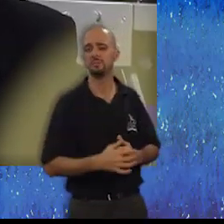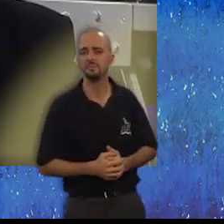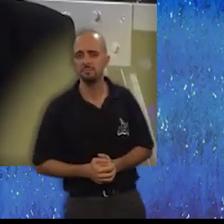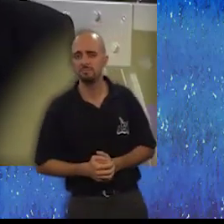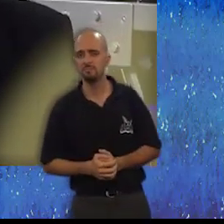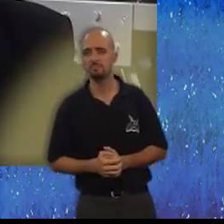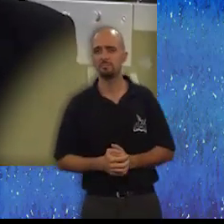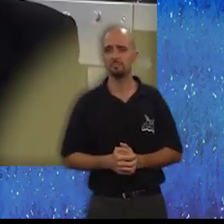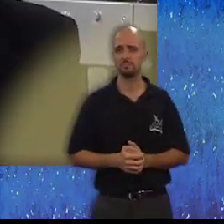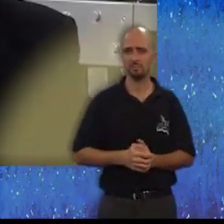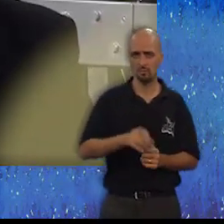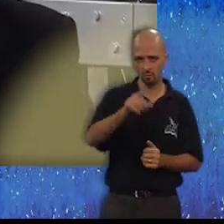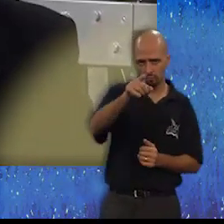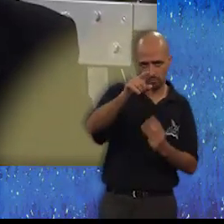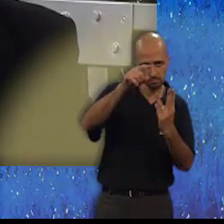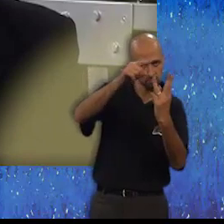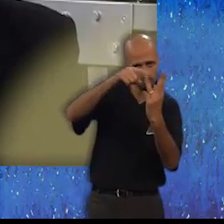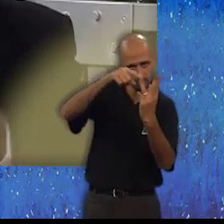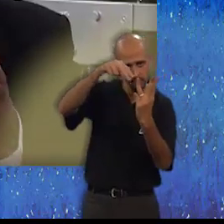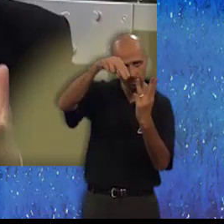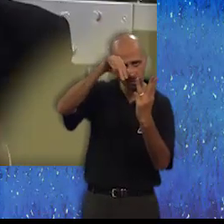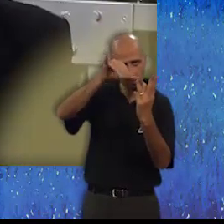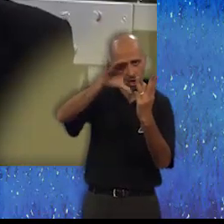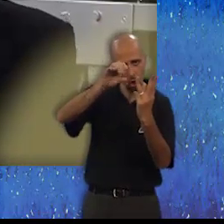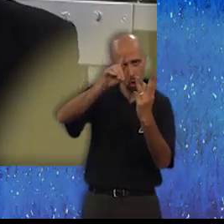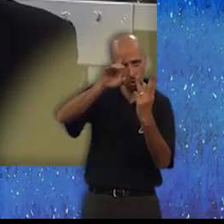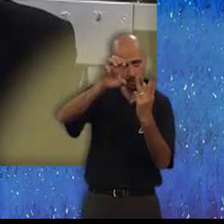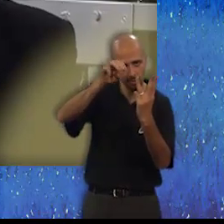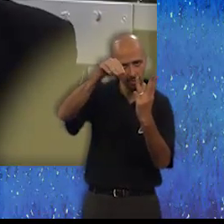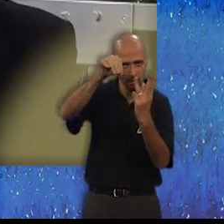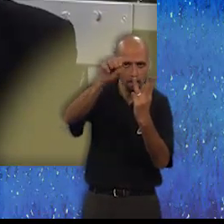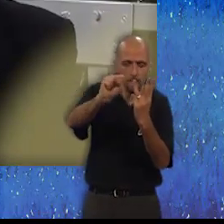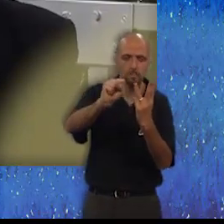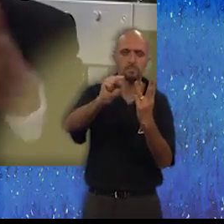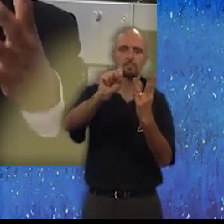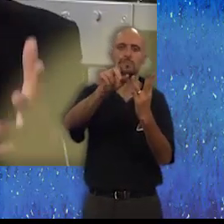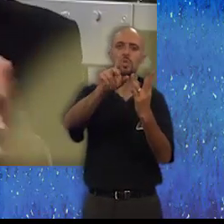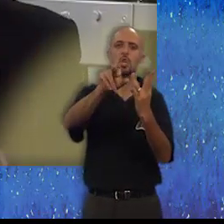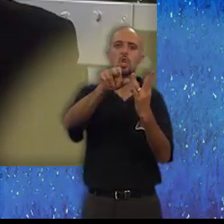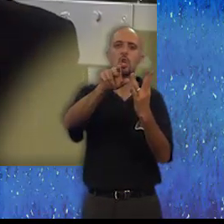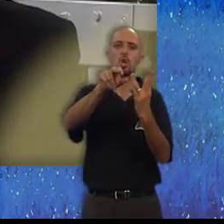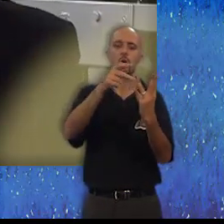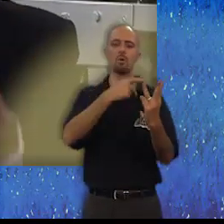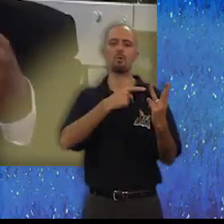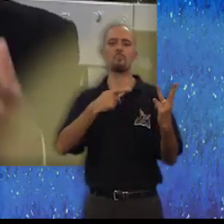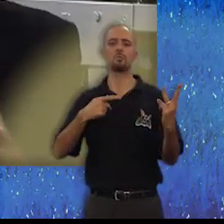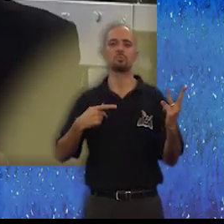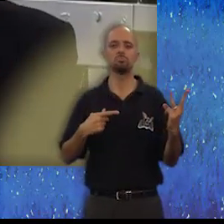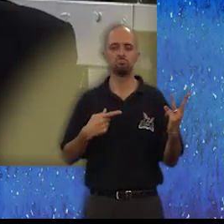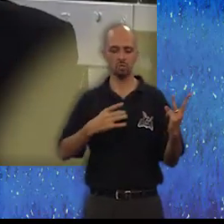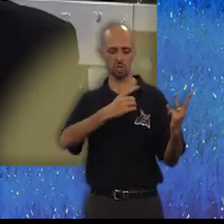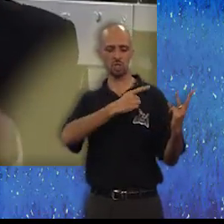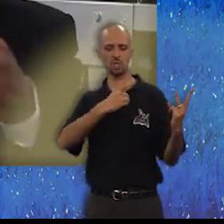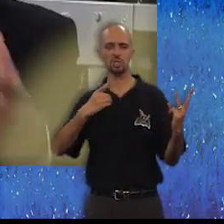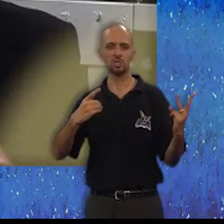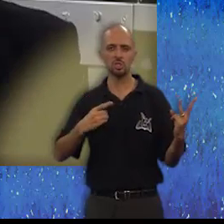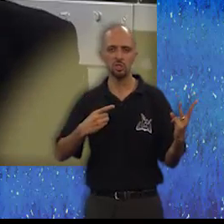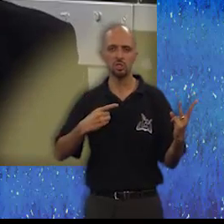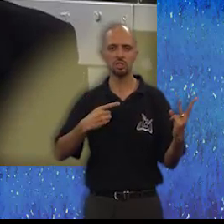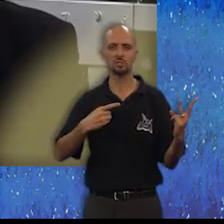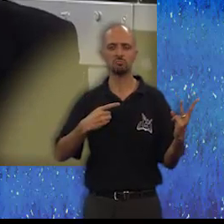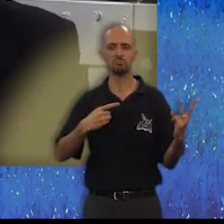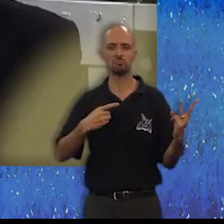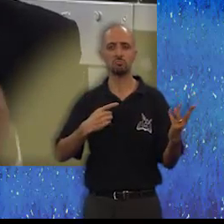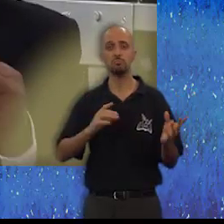Talvez você poderia ser um Nicodemos, um pastor de uma igreja, um presbítero, um diácono, uma